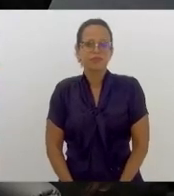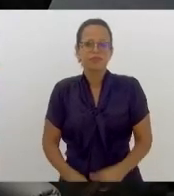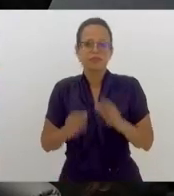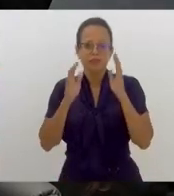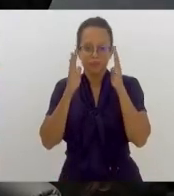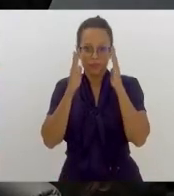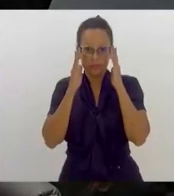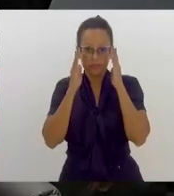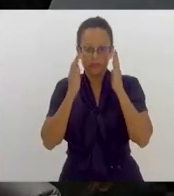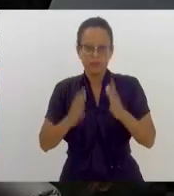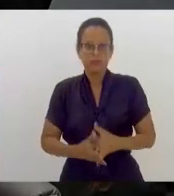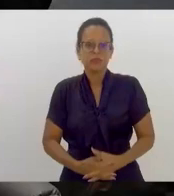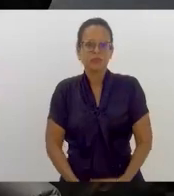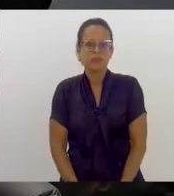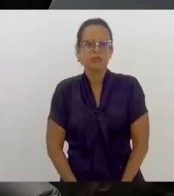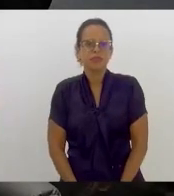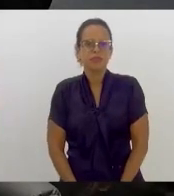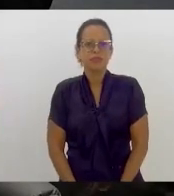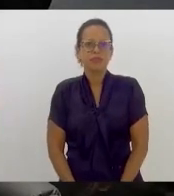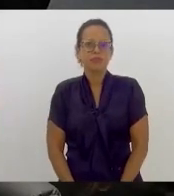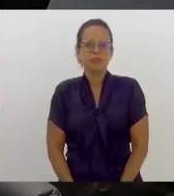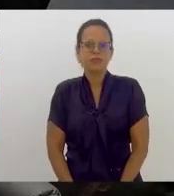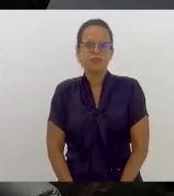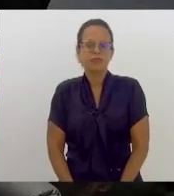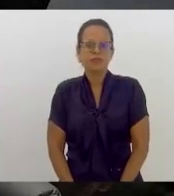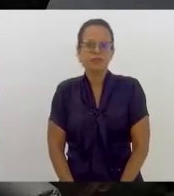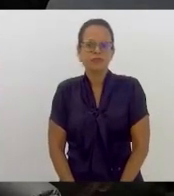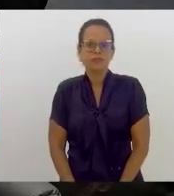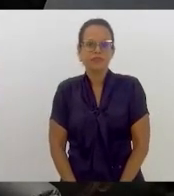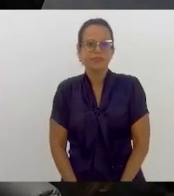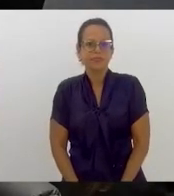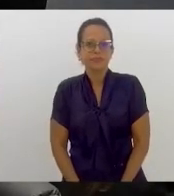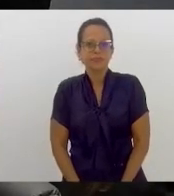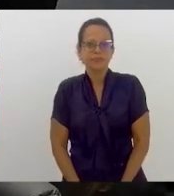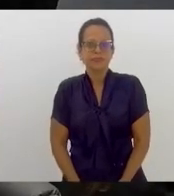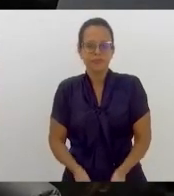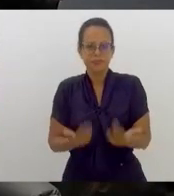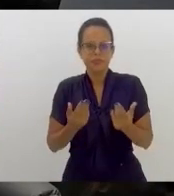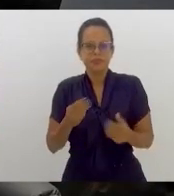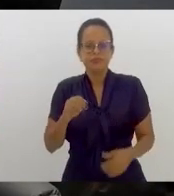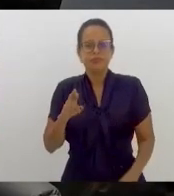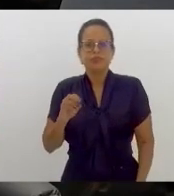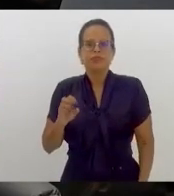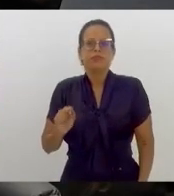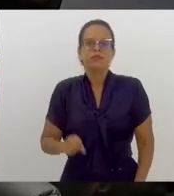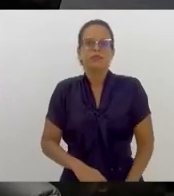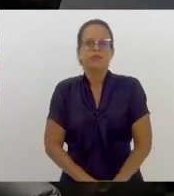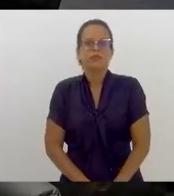Vai, Marcos.